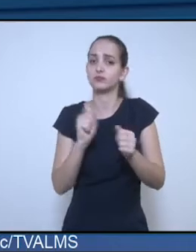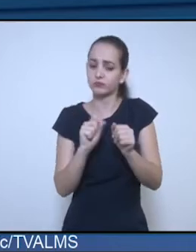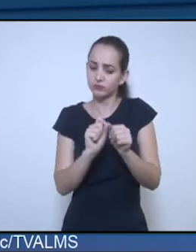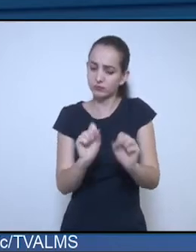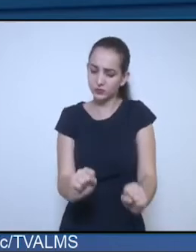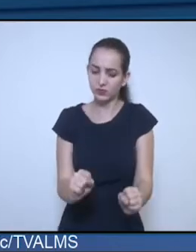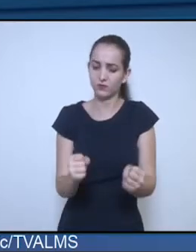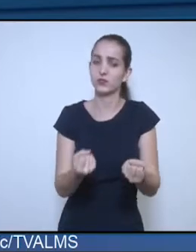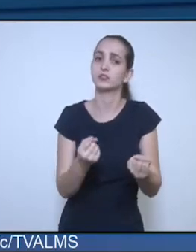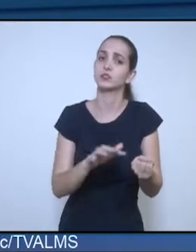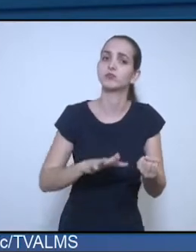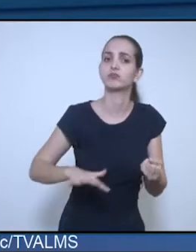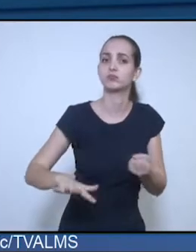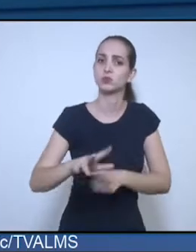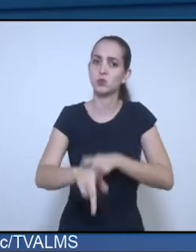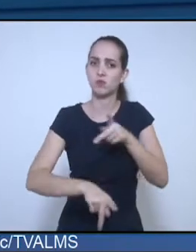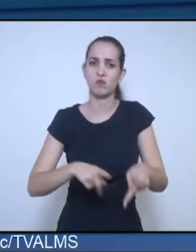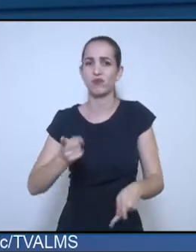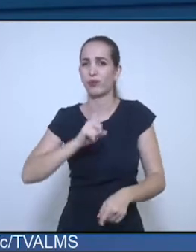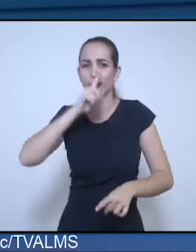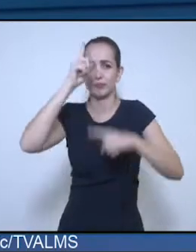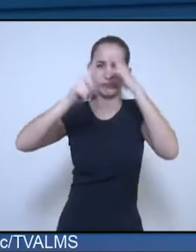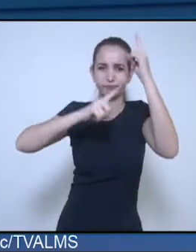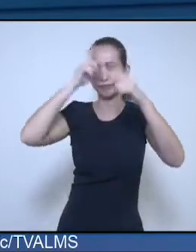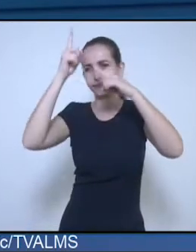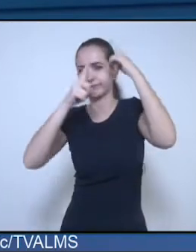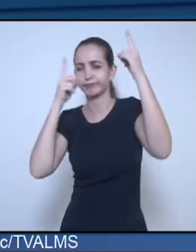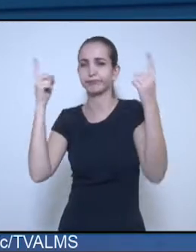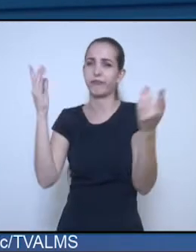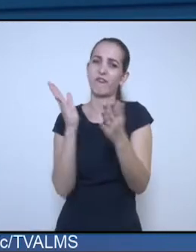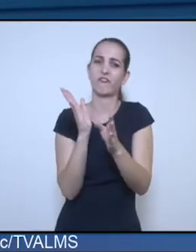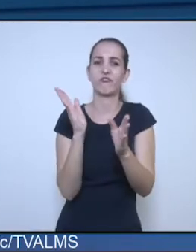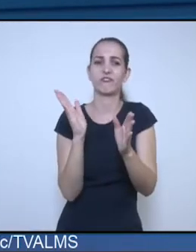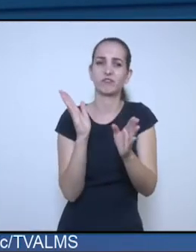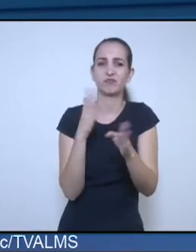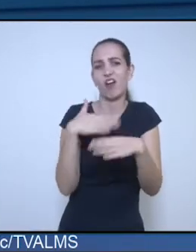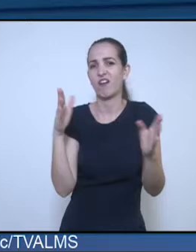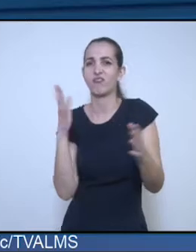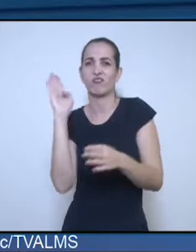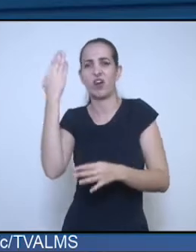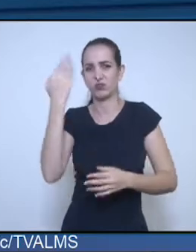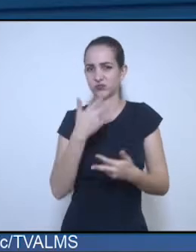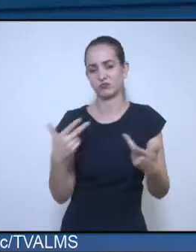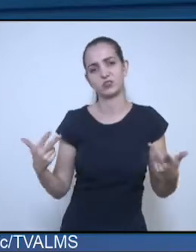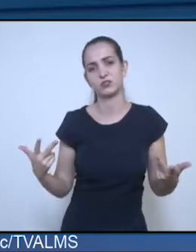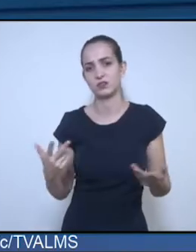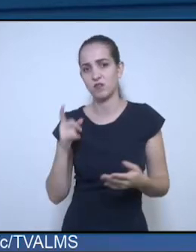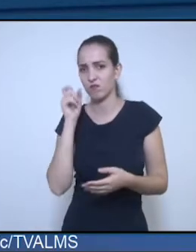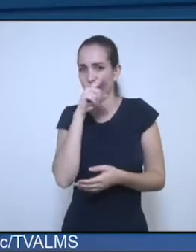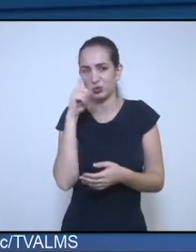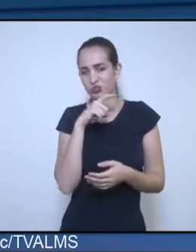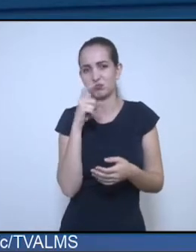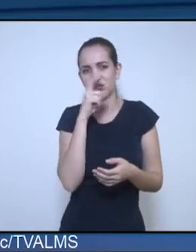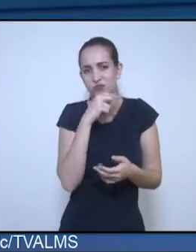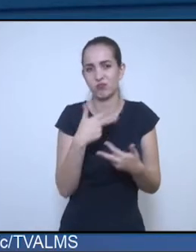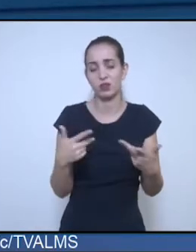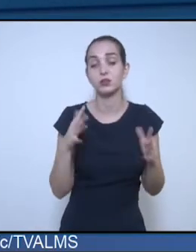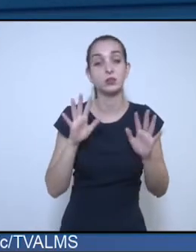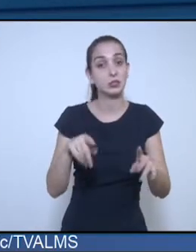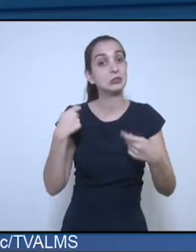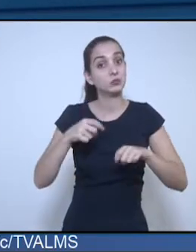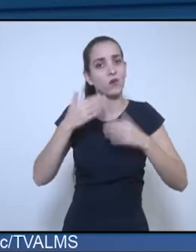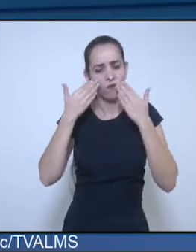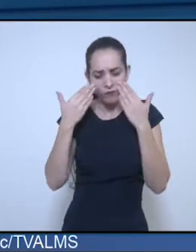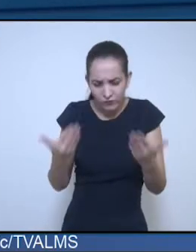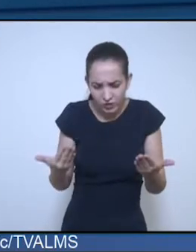da população, e não de ficar inventando factoides aí sobre a vida das pessoas. Então eles têm que verificar se as leis estão